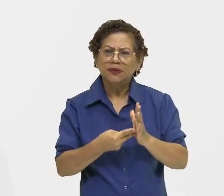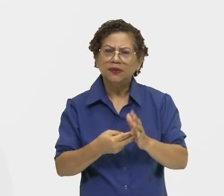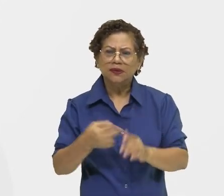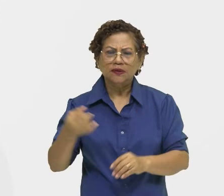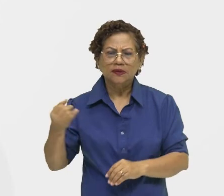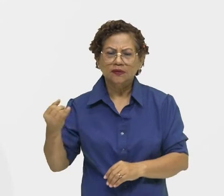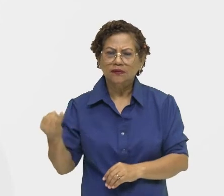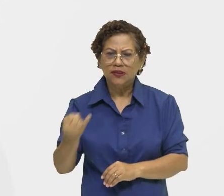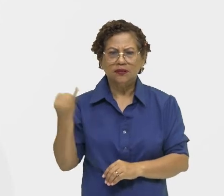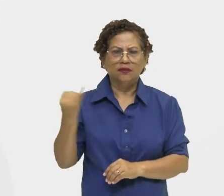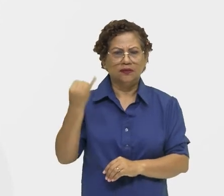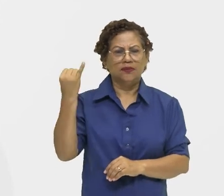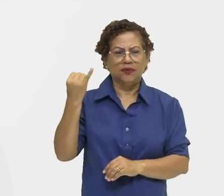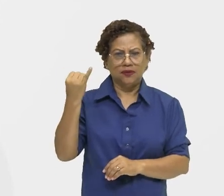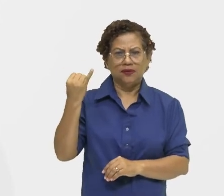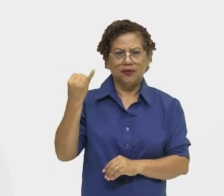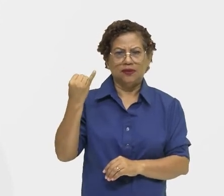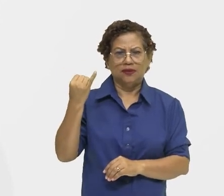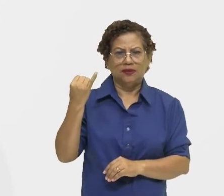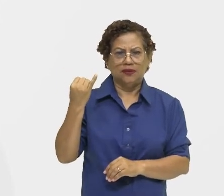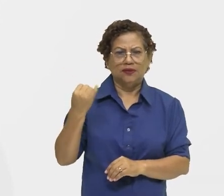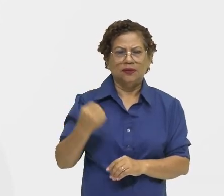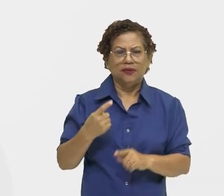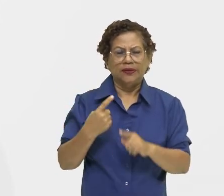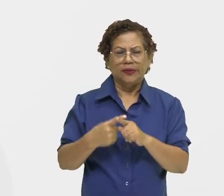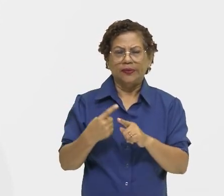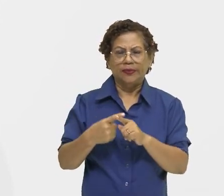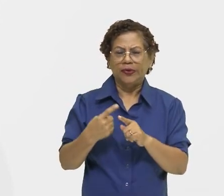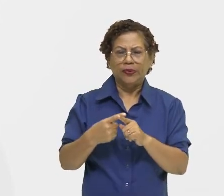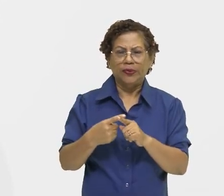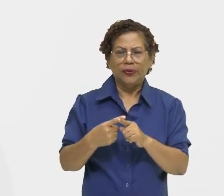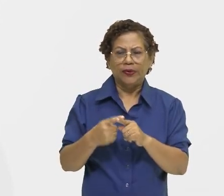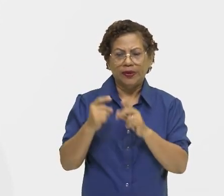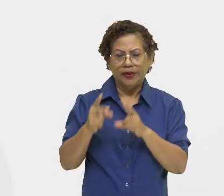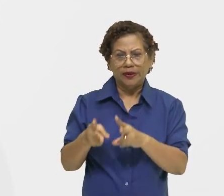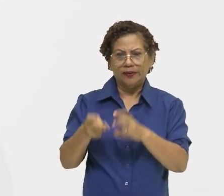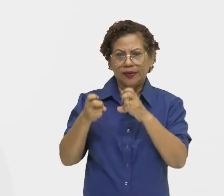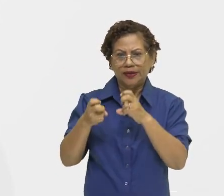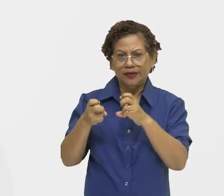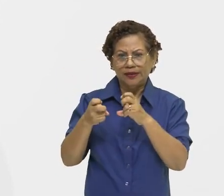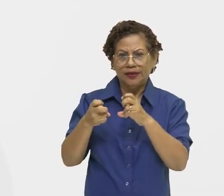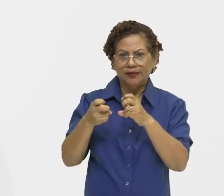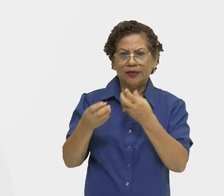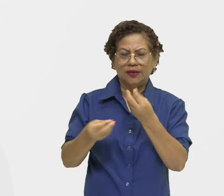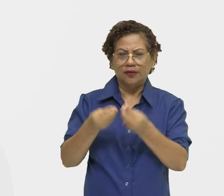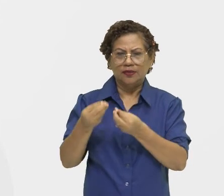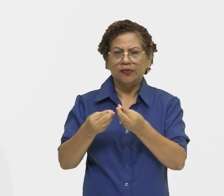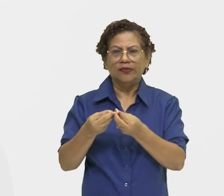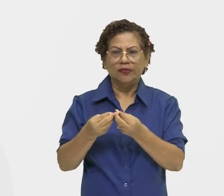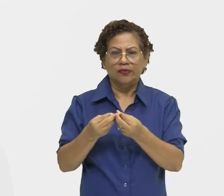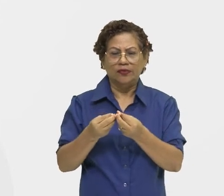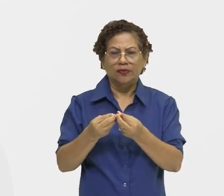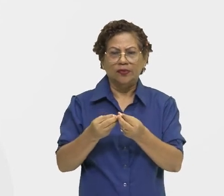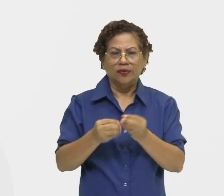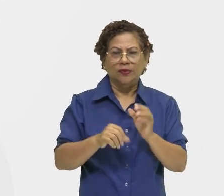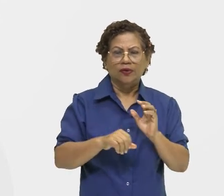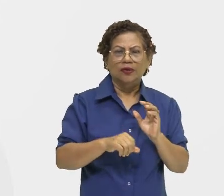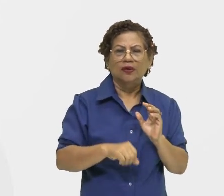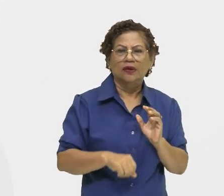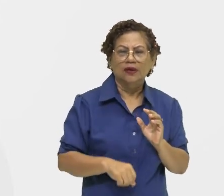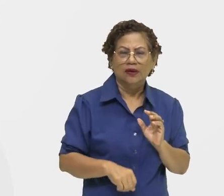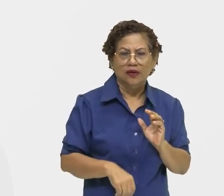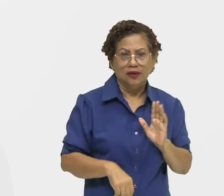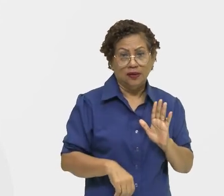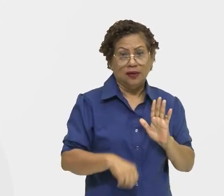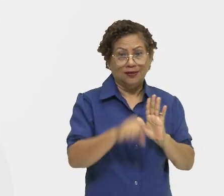valorização da ornamentação, que é uma tendência marcante entre o final do século V e o início do século VI